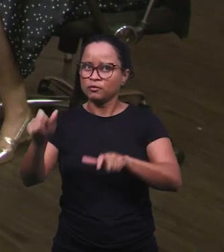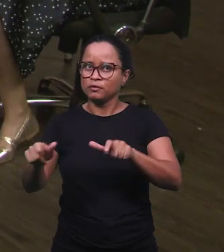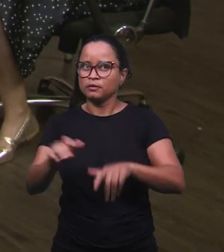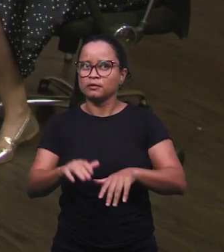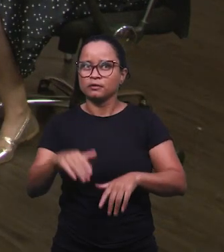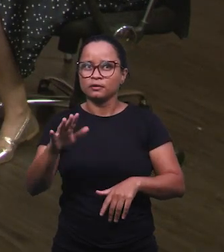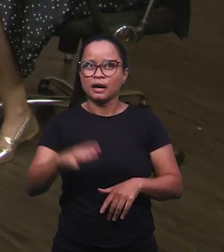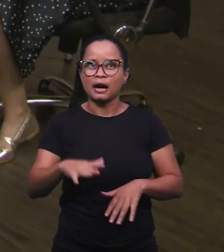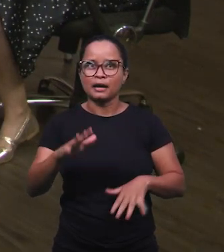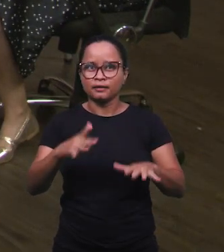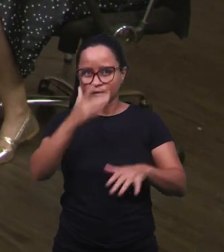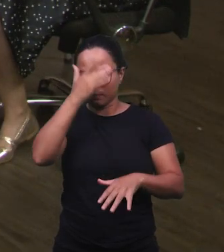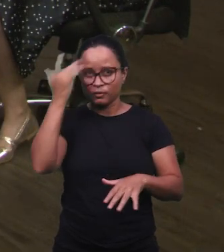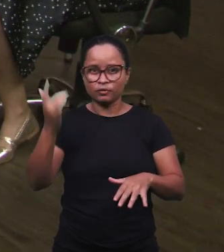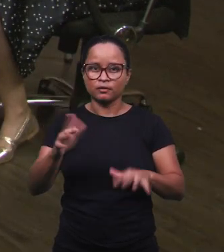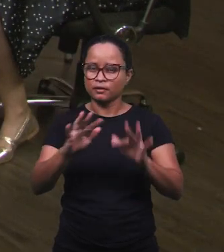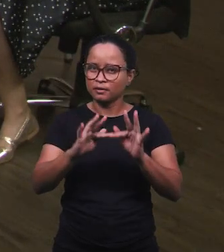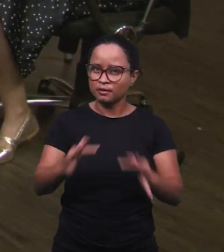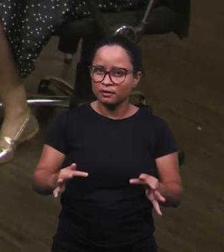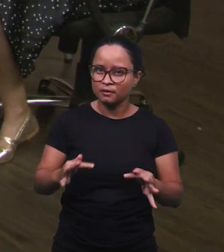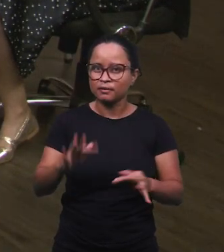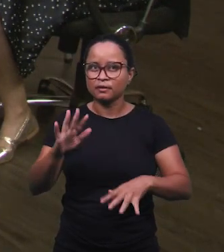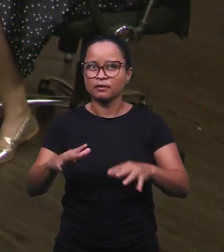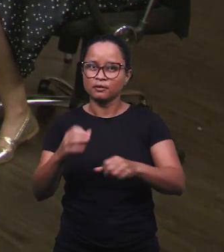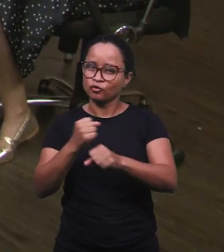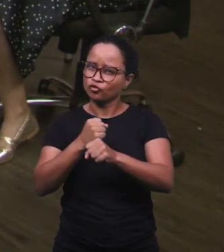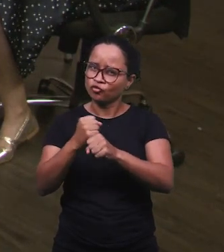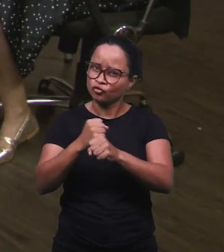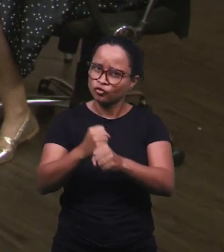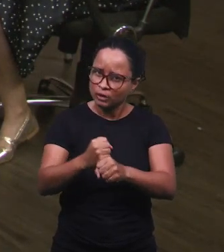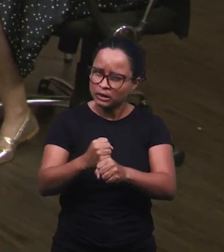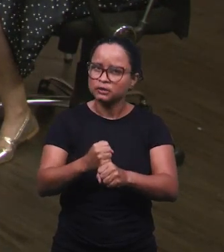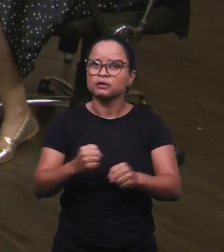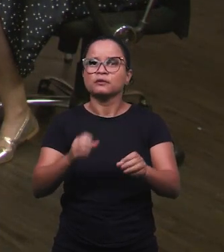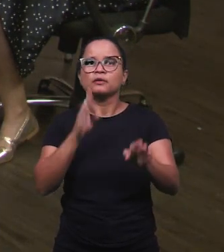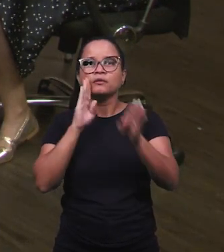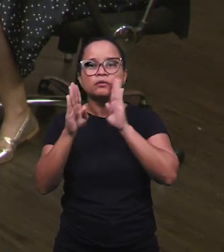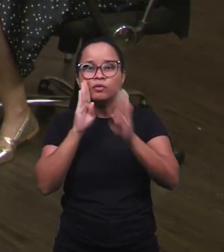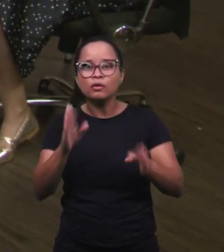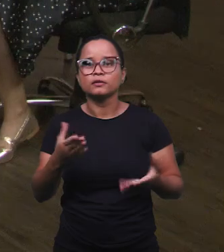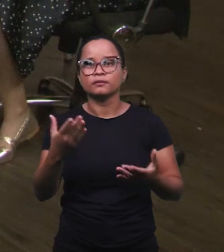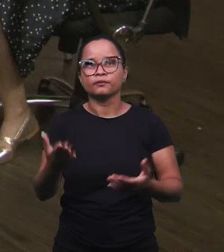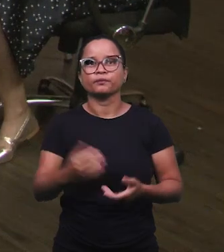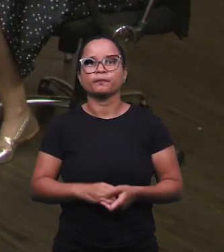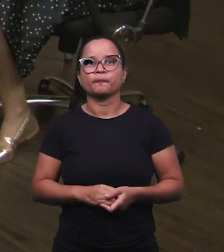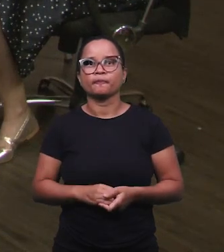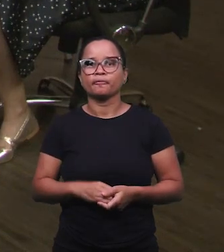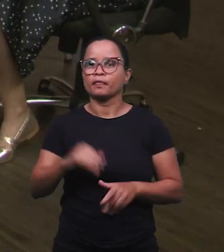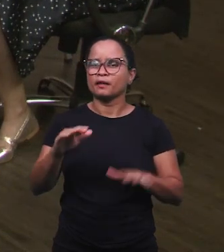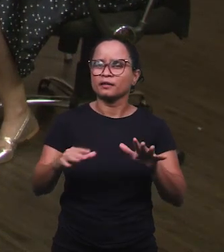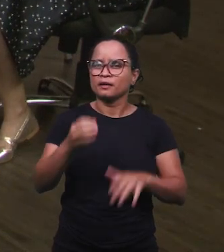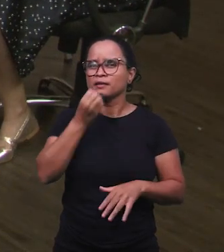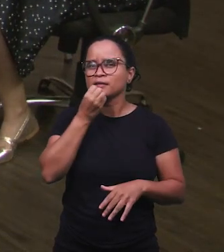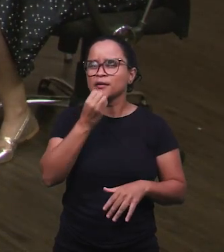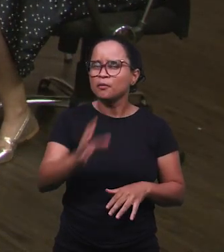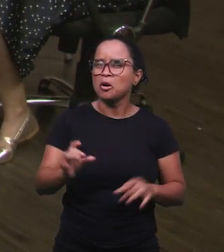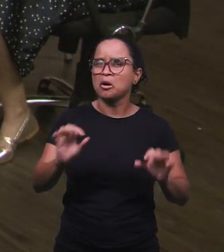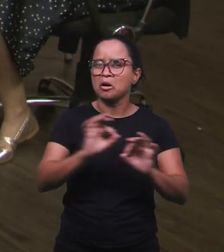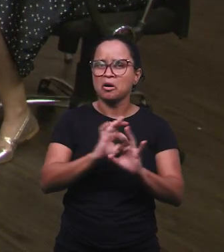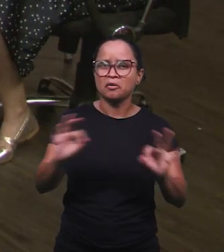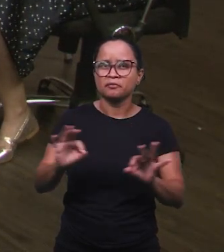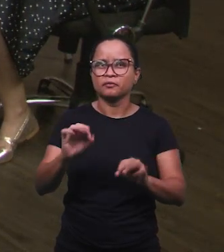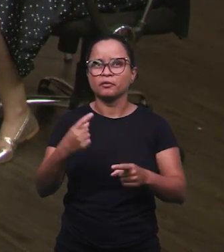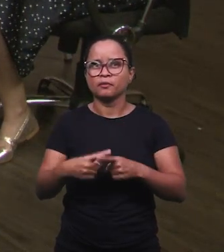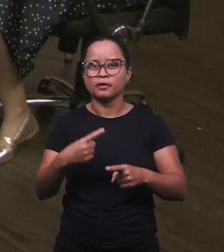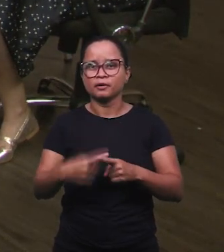são pessoas mais simples, às vezes levaram anos para chegar até o Facebook, e elas ficaram ali e falaram assim, tá bom, é suficiente,